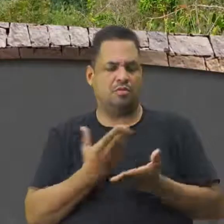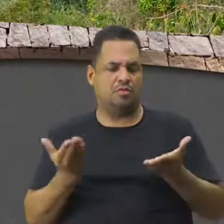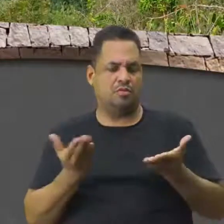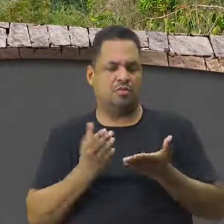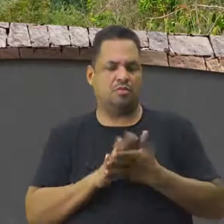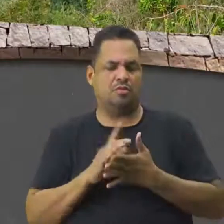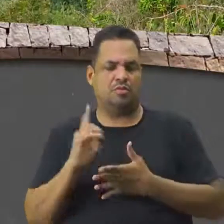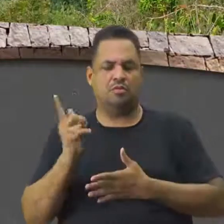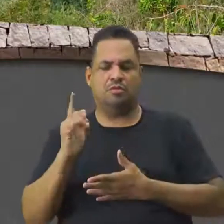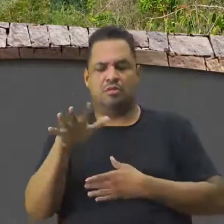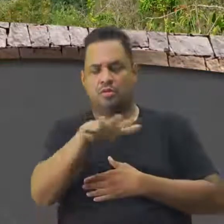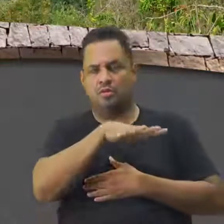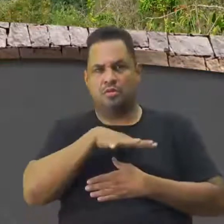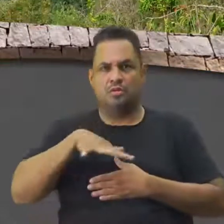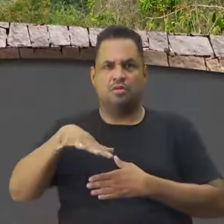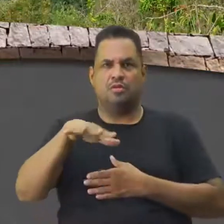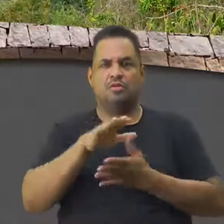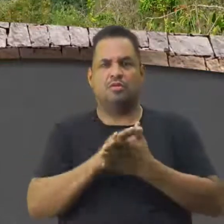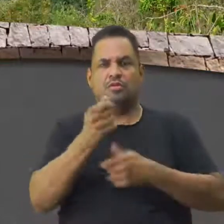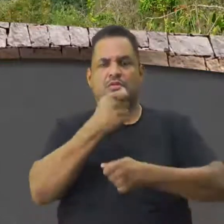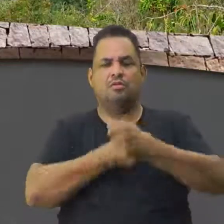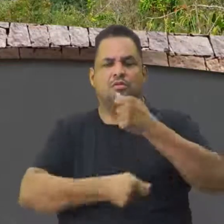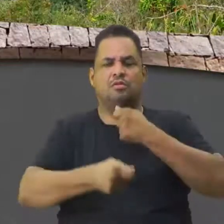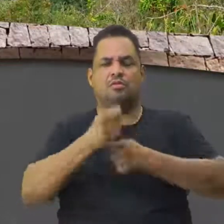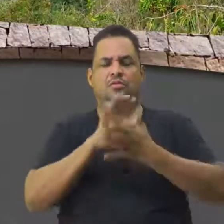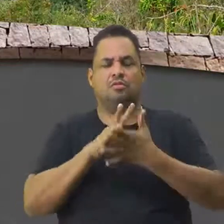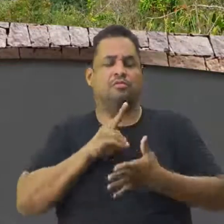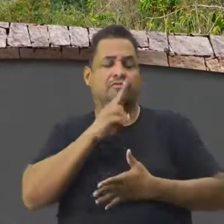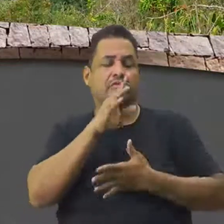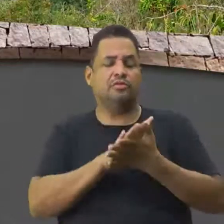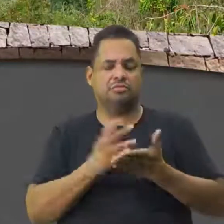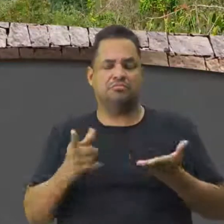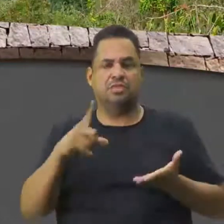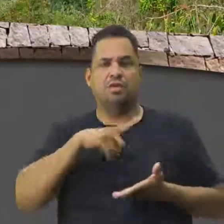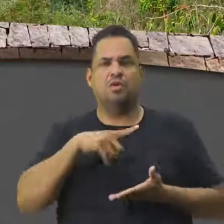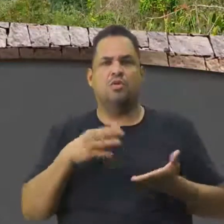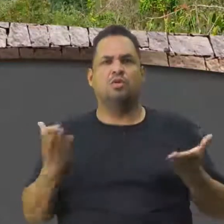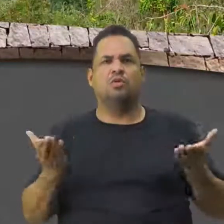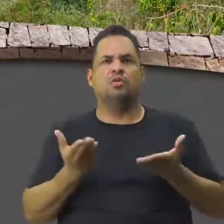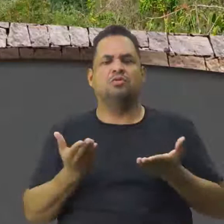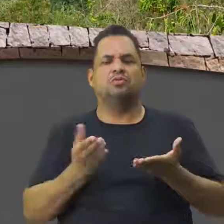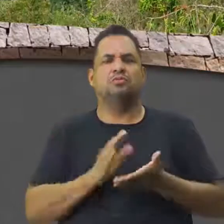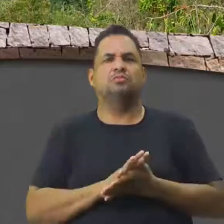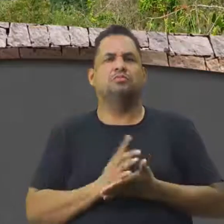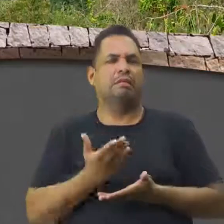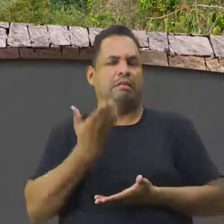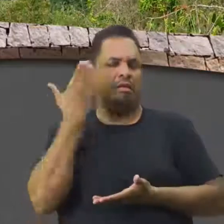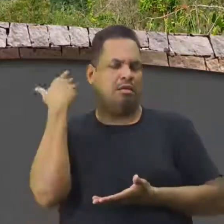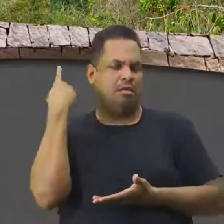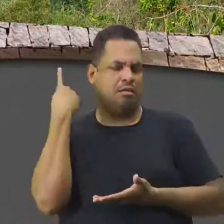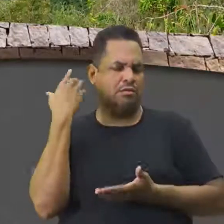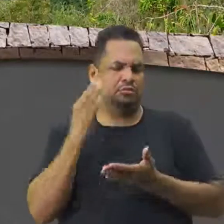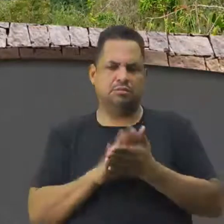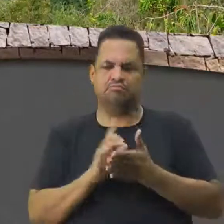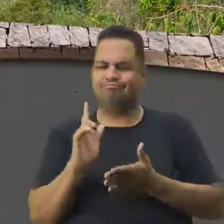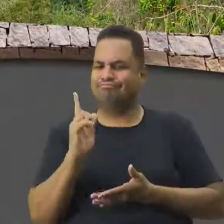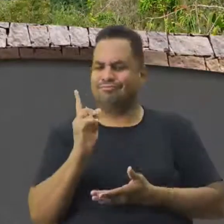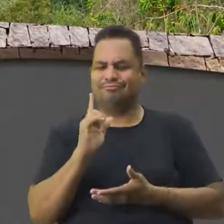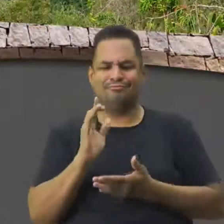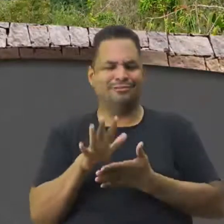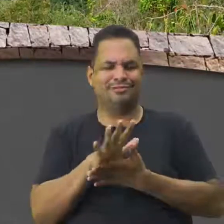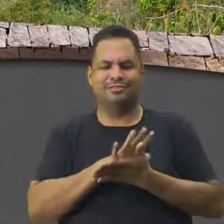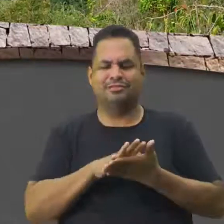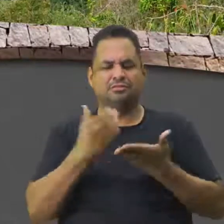geográfico, nessa economia pujante que nós temos hoje. Mas não vá pensar vocês que naquele momento era assim, não. E um